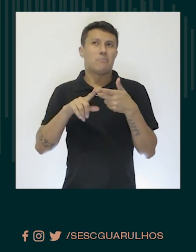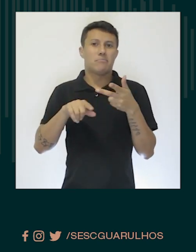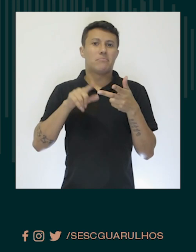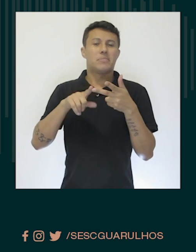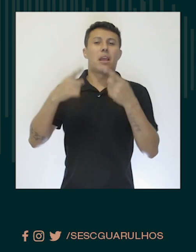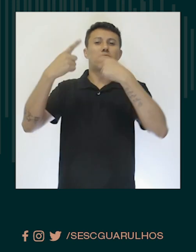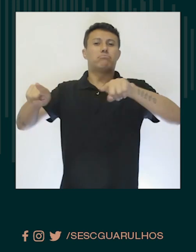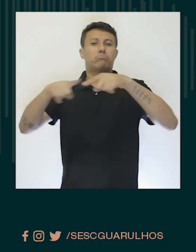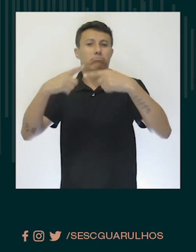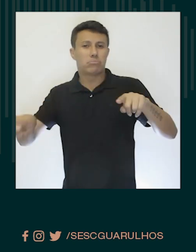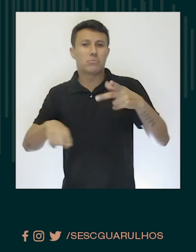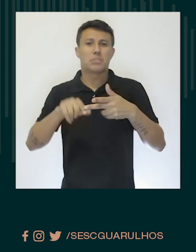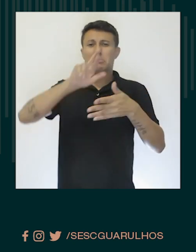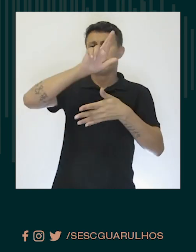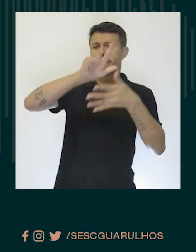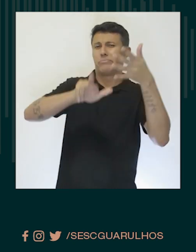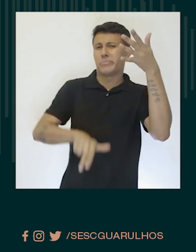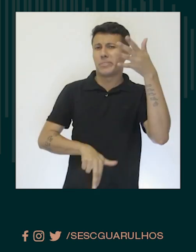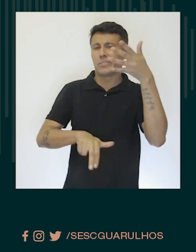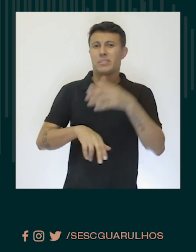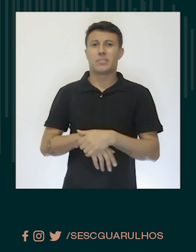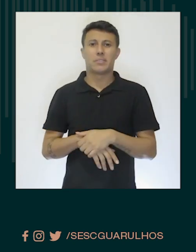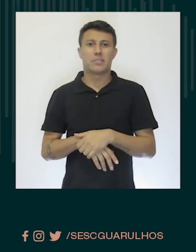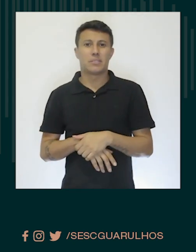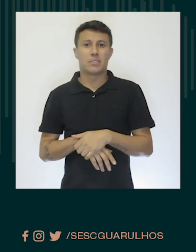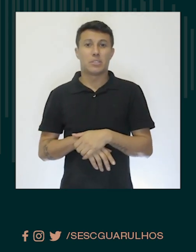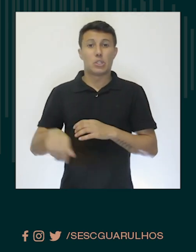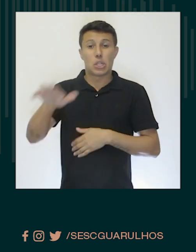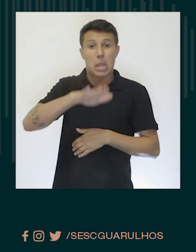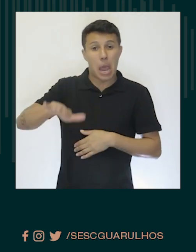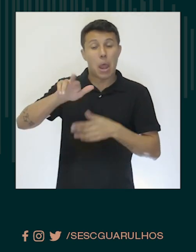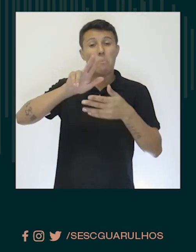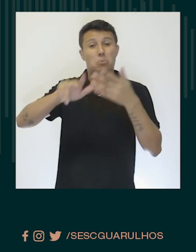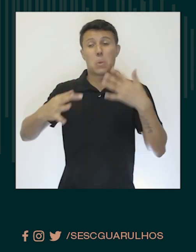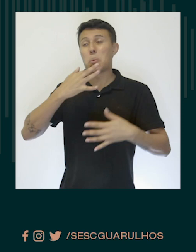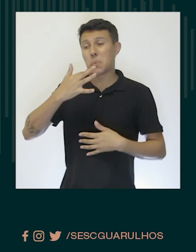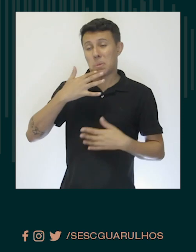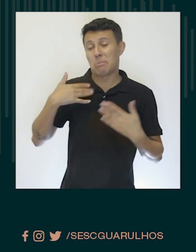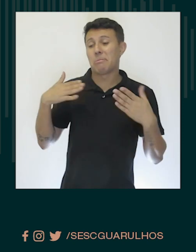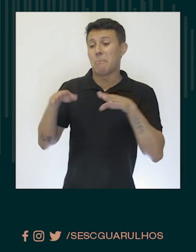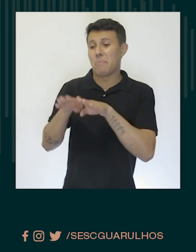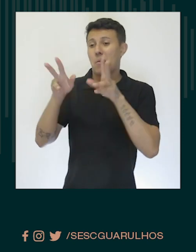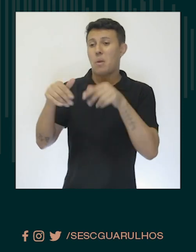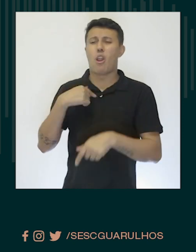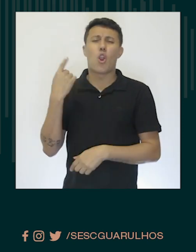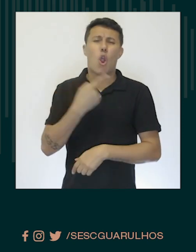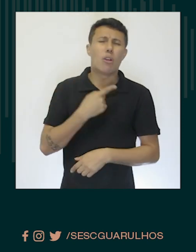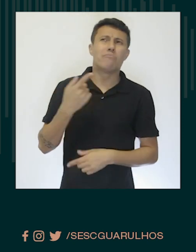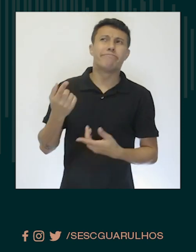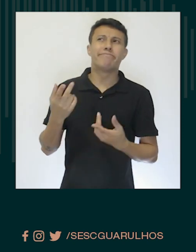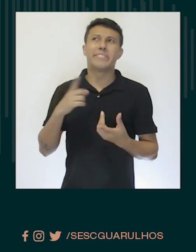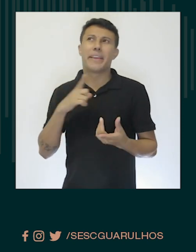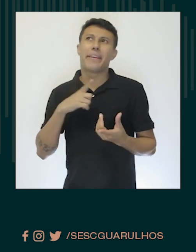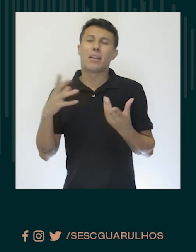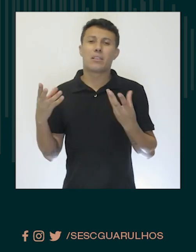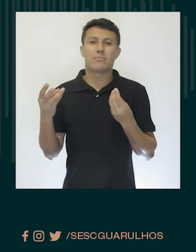esses primeiros que eu citei são todos da área da música. Nós temos assim uma produção